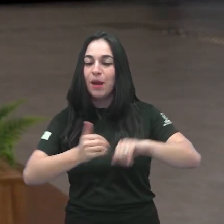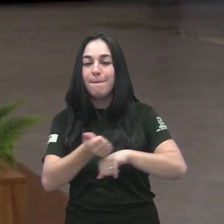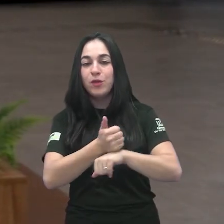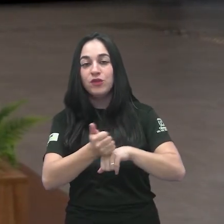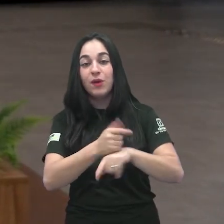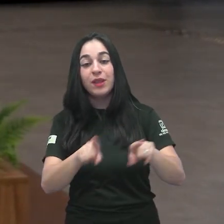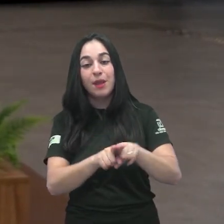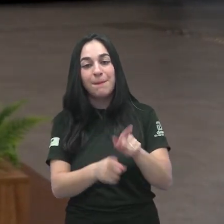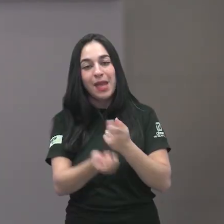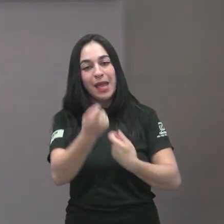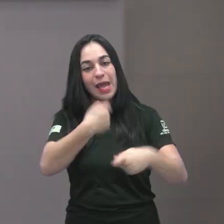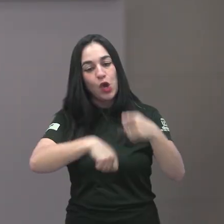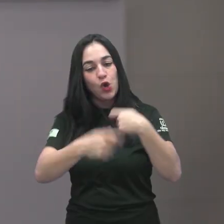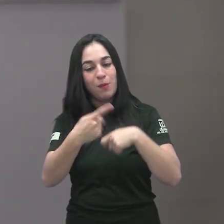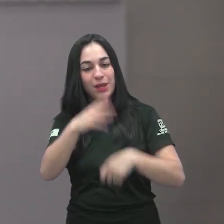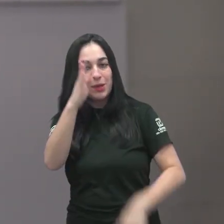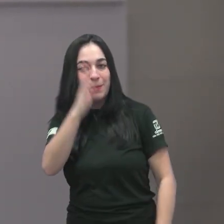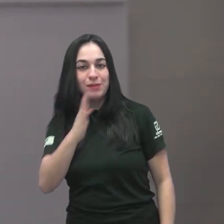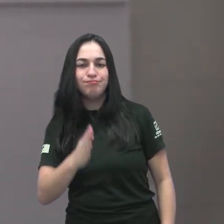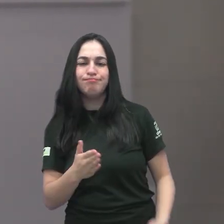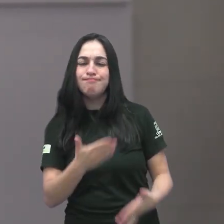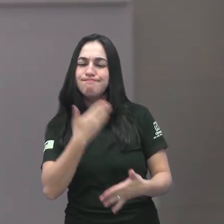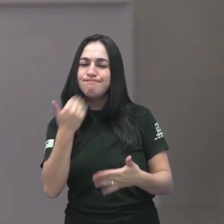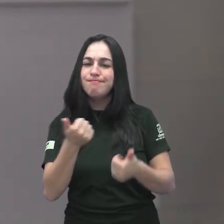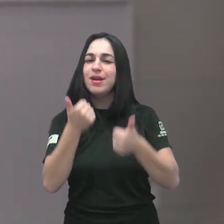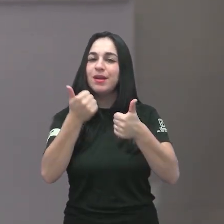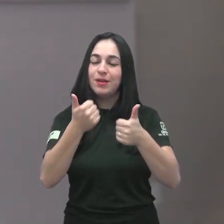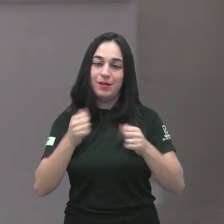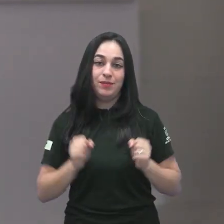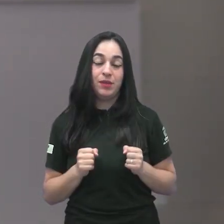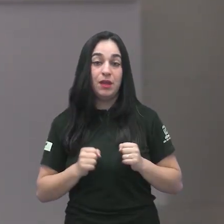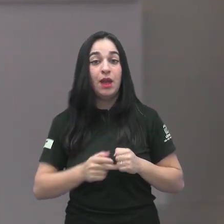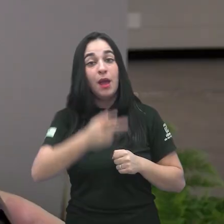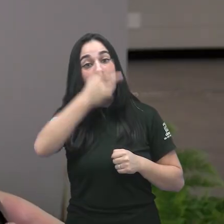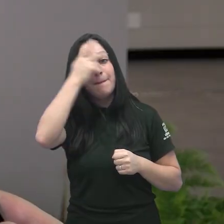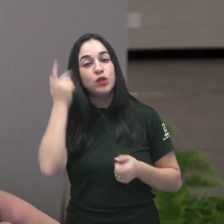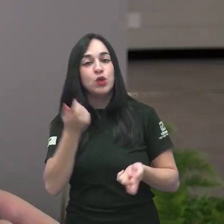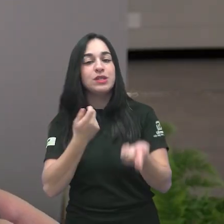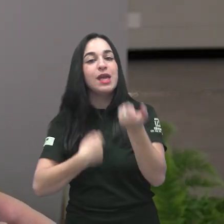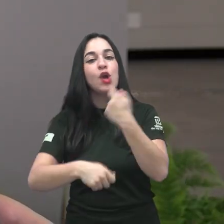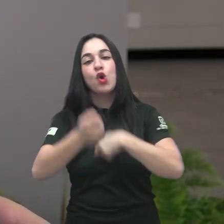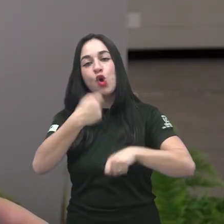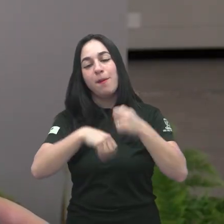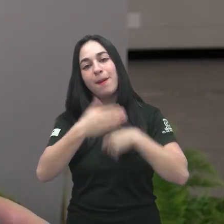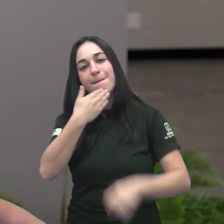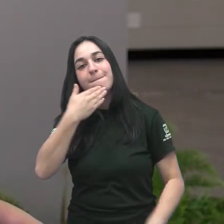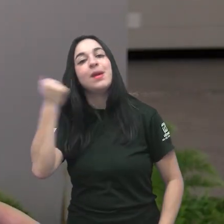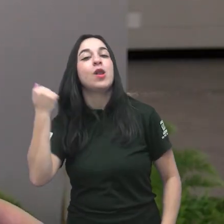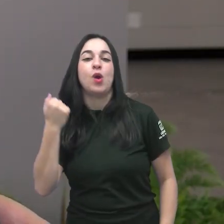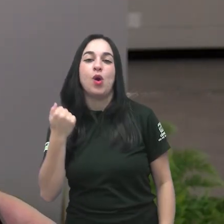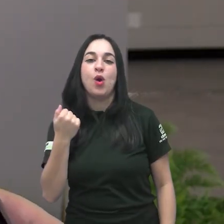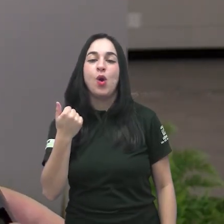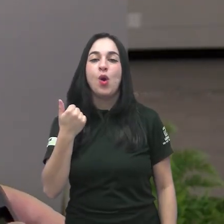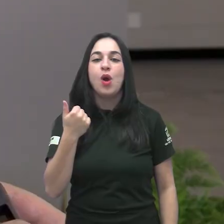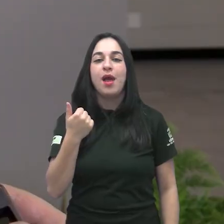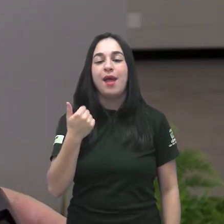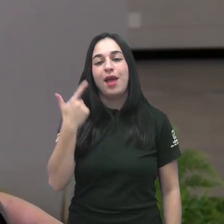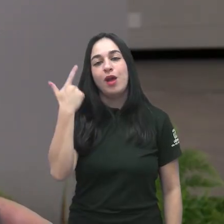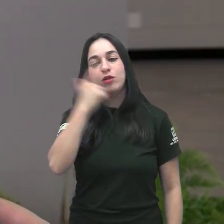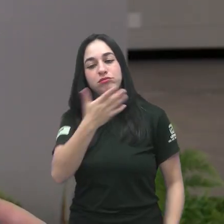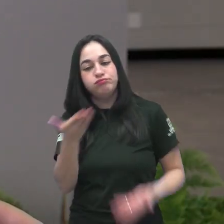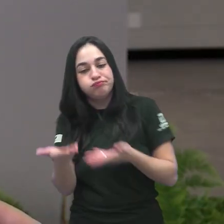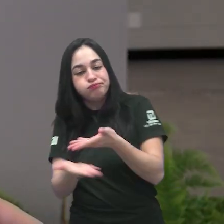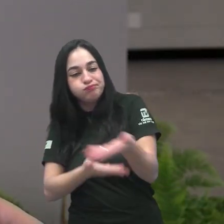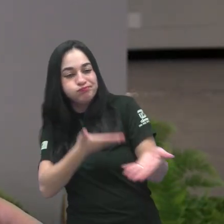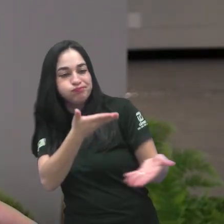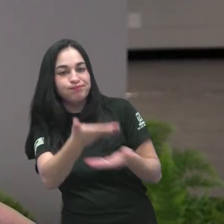da atividade profissional, o programa vai movimentar a economia do país. Quanto mais pessoas estiverem economicamente ativas